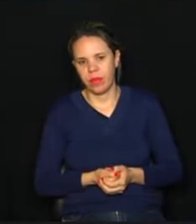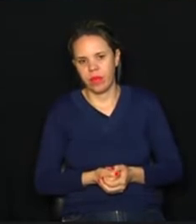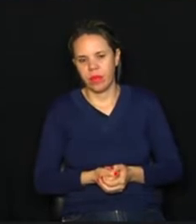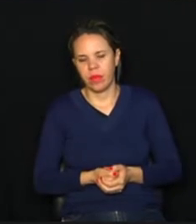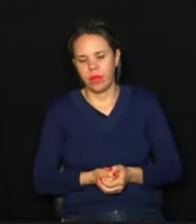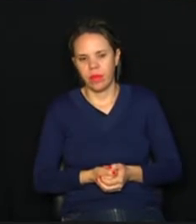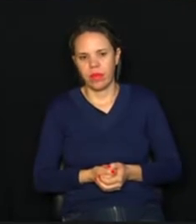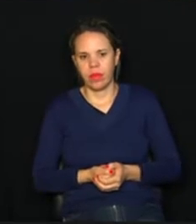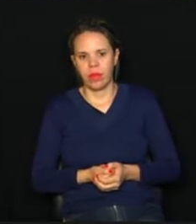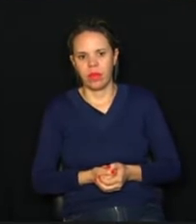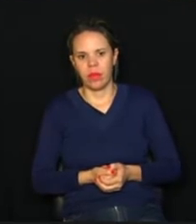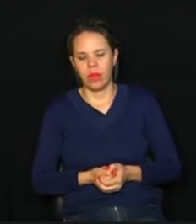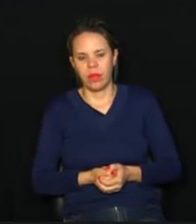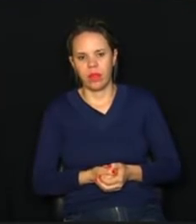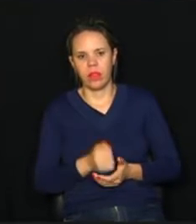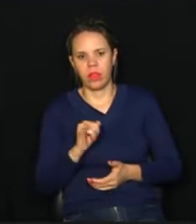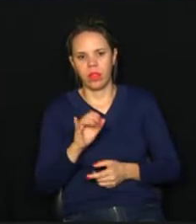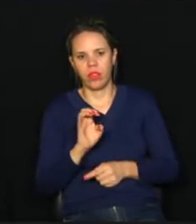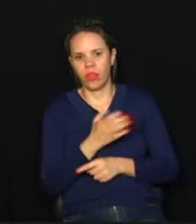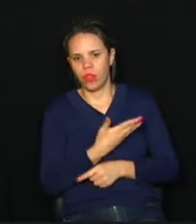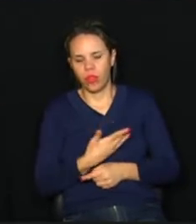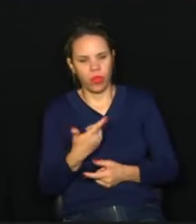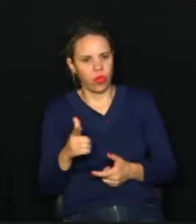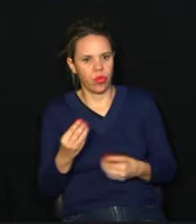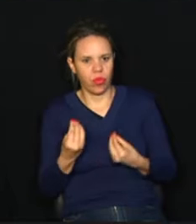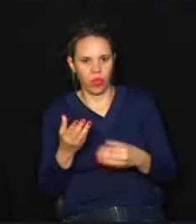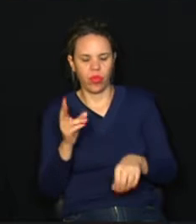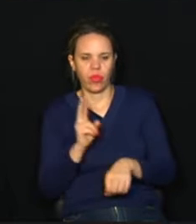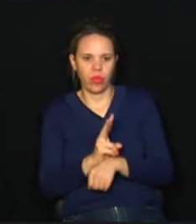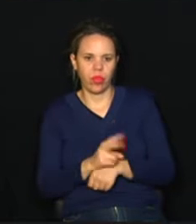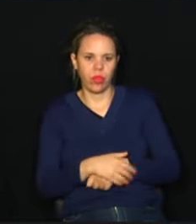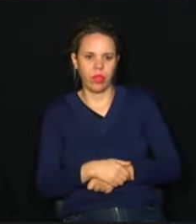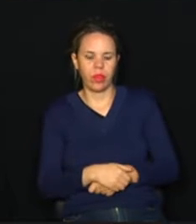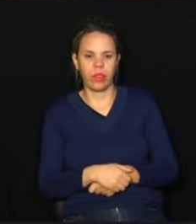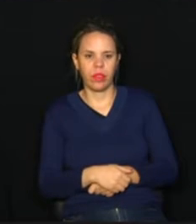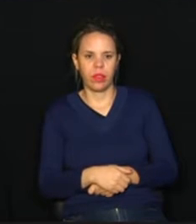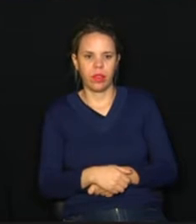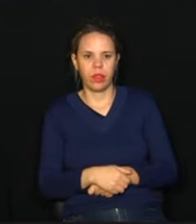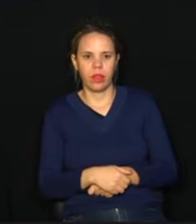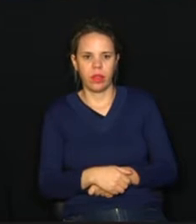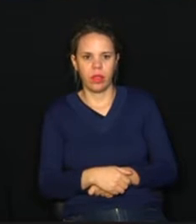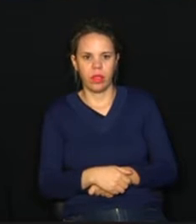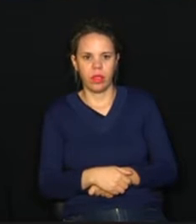se o estado não der suporte para